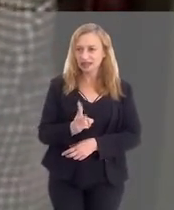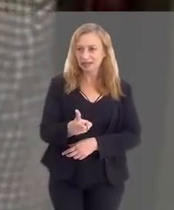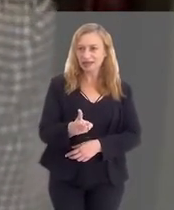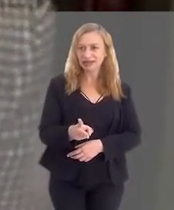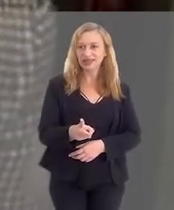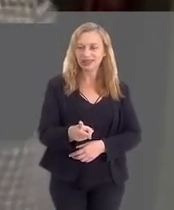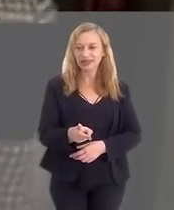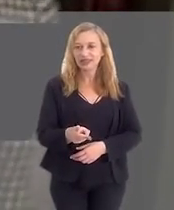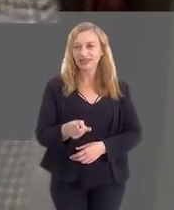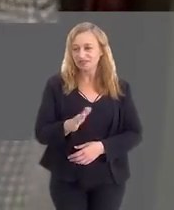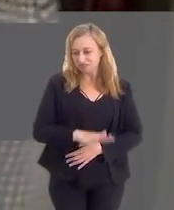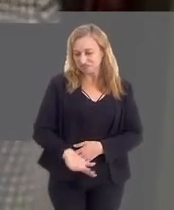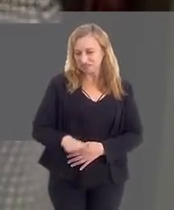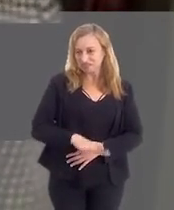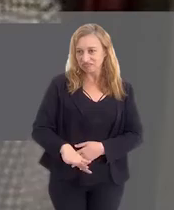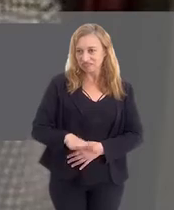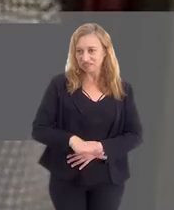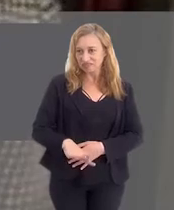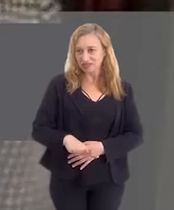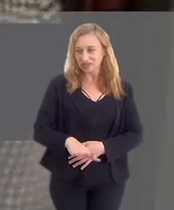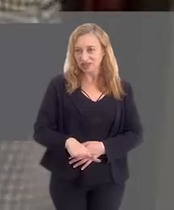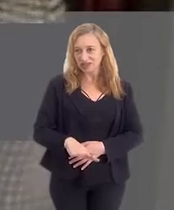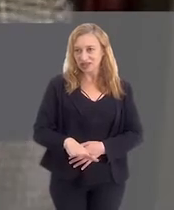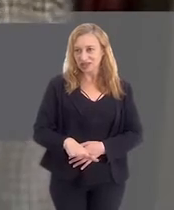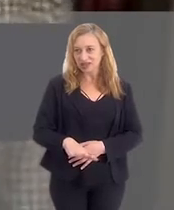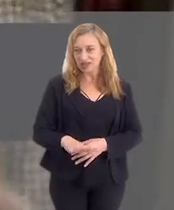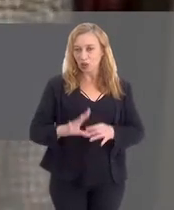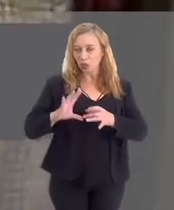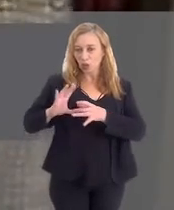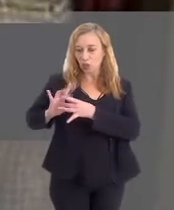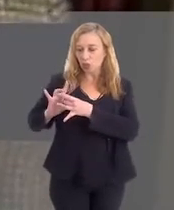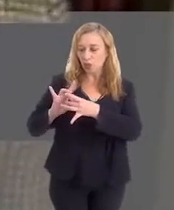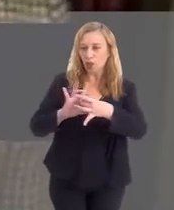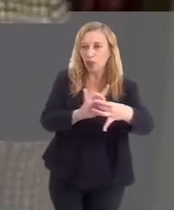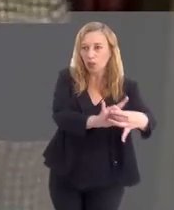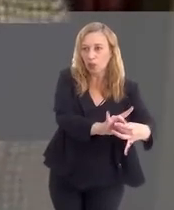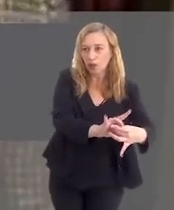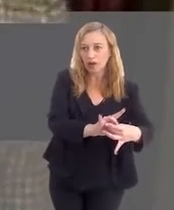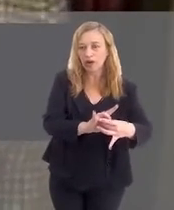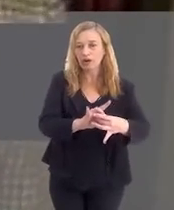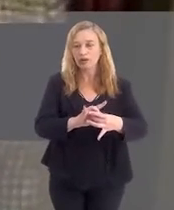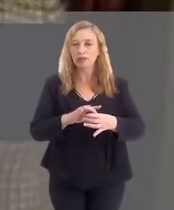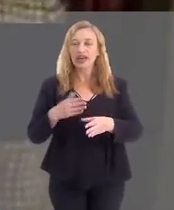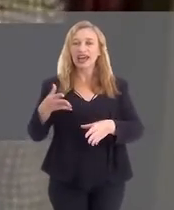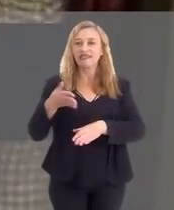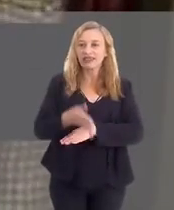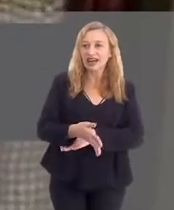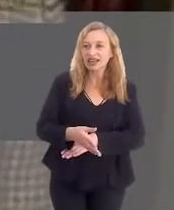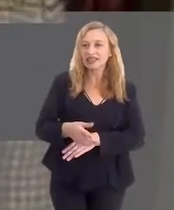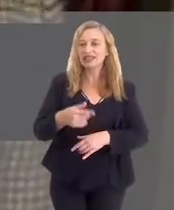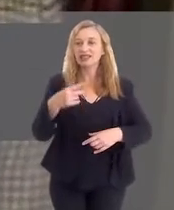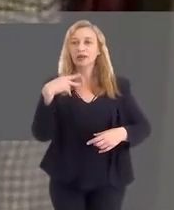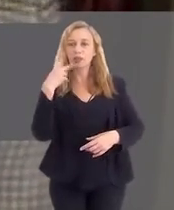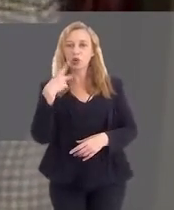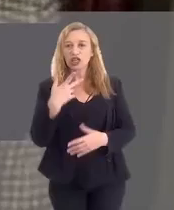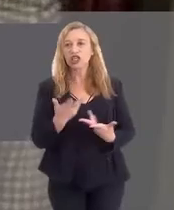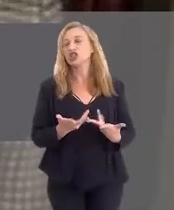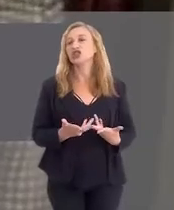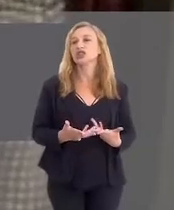desde sempre, desde a minha infância, eu acho que é um fio condutor para a minha atuação política